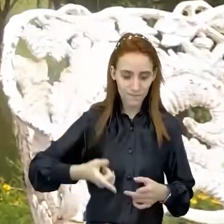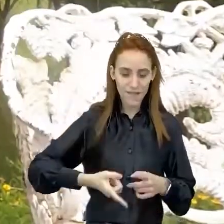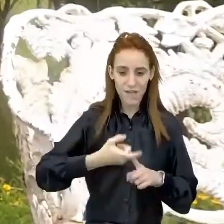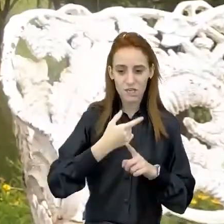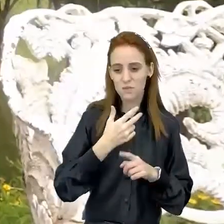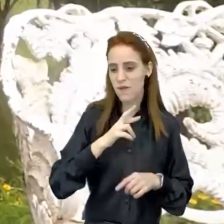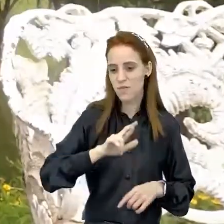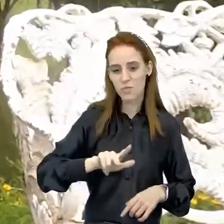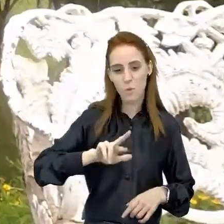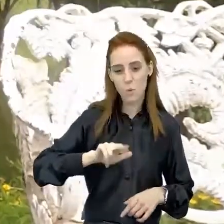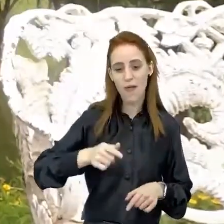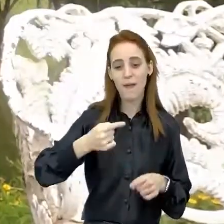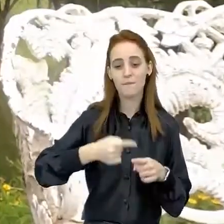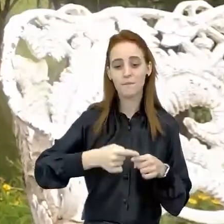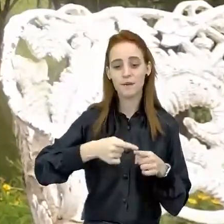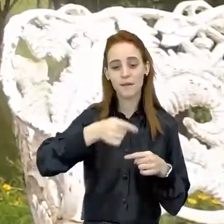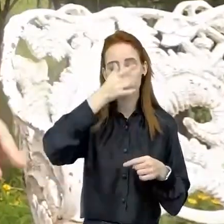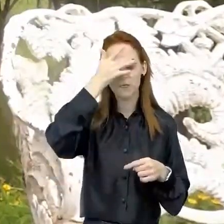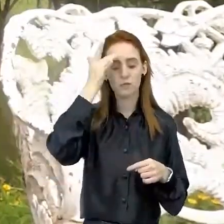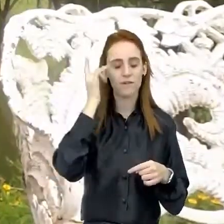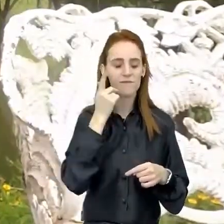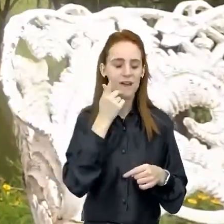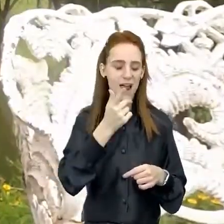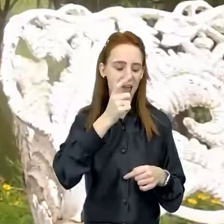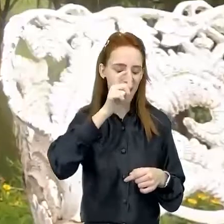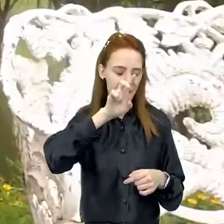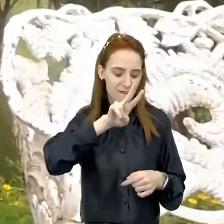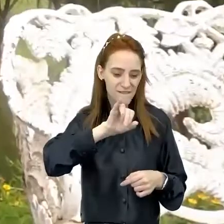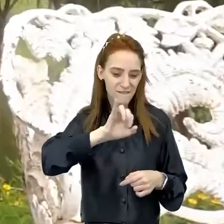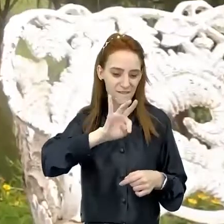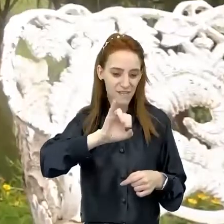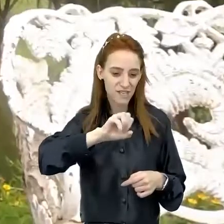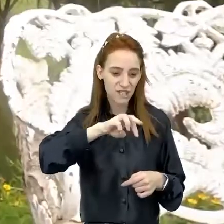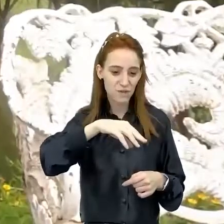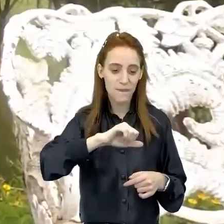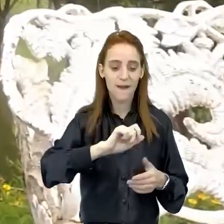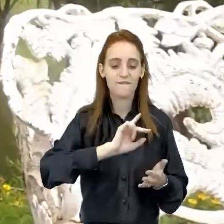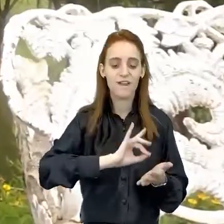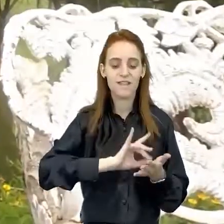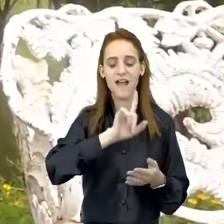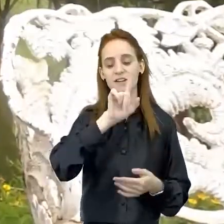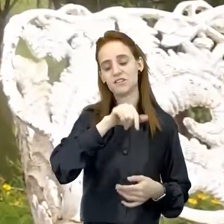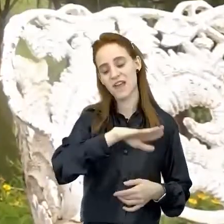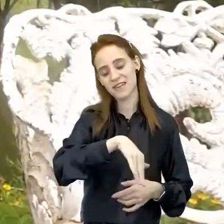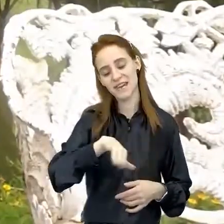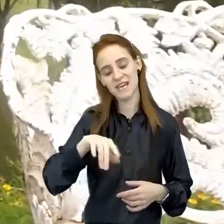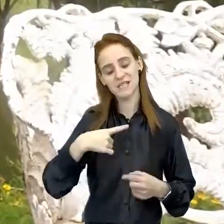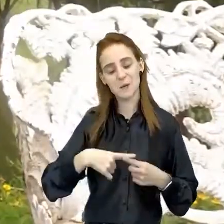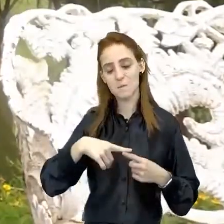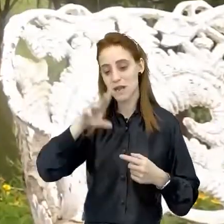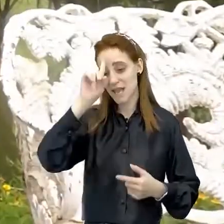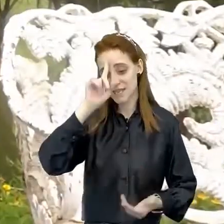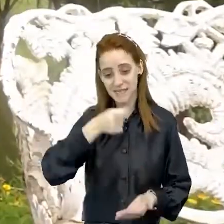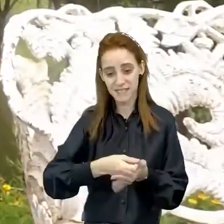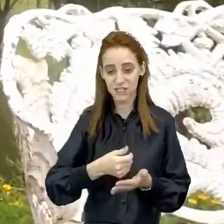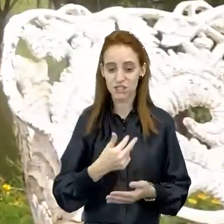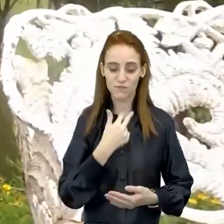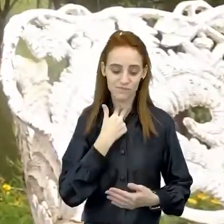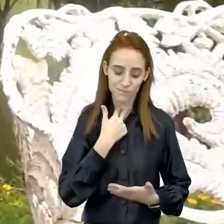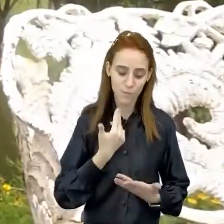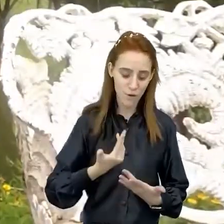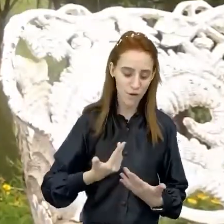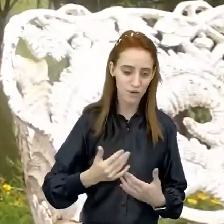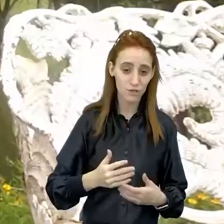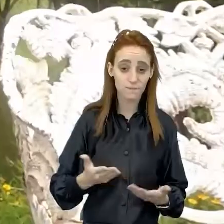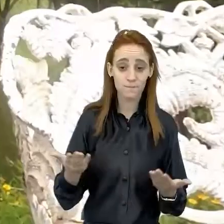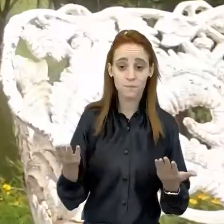tem alguém que realmente pode ser chamado de vítima, são as crianças. Porque elas são incapazes de tomar decisões em relação a tudo isso que nós estamos vivendo.